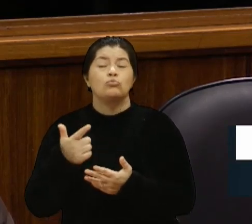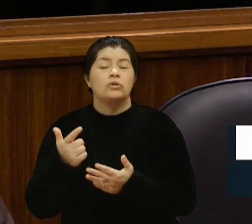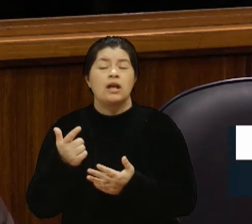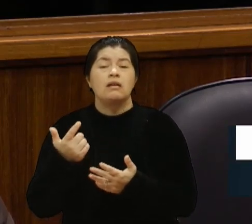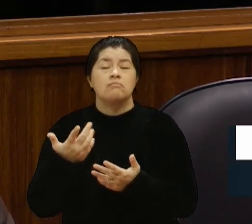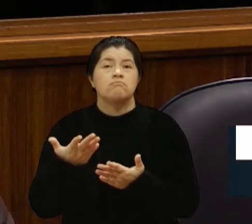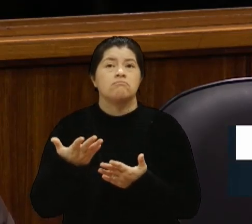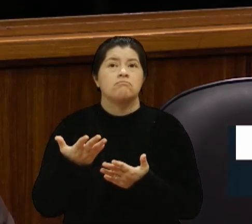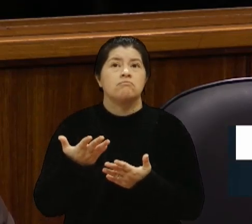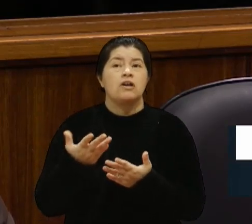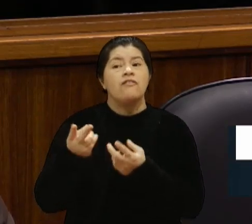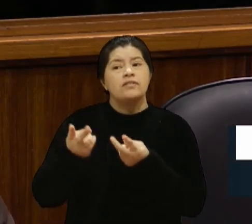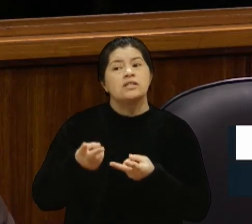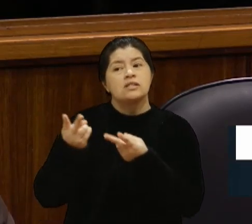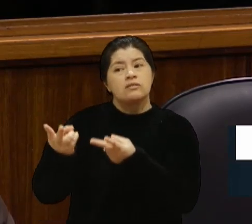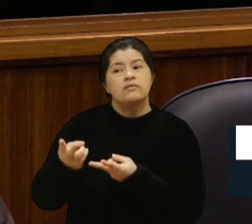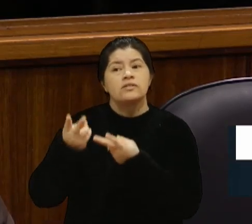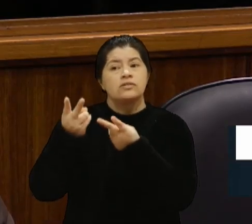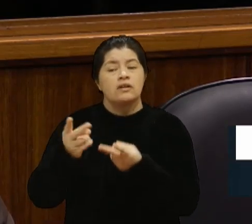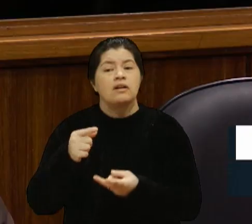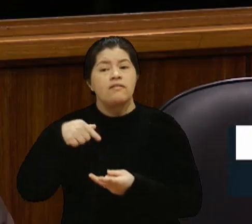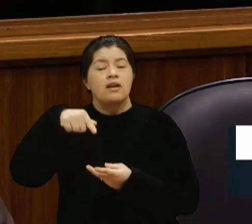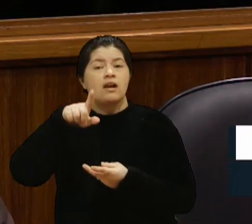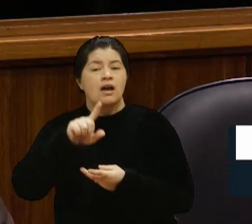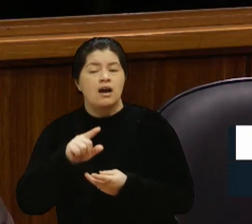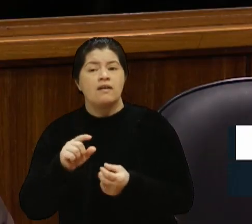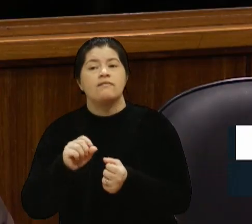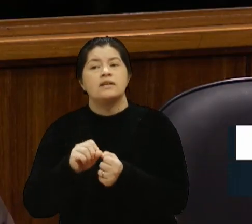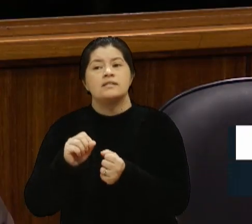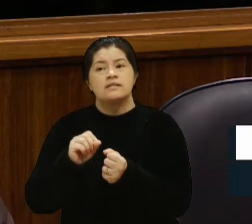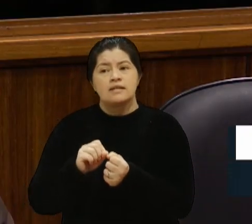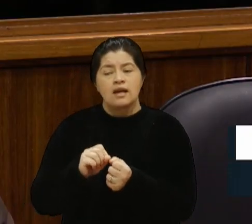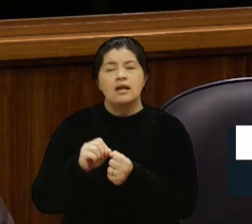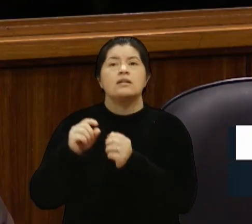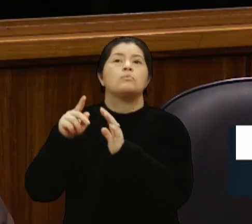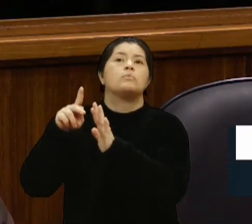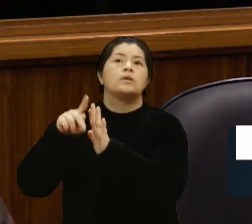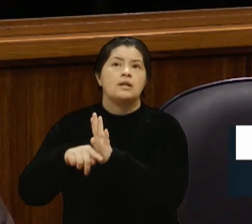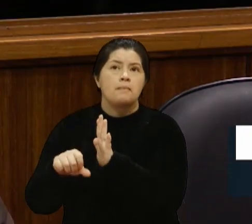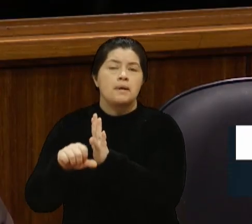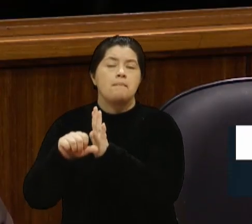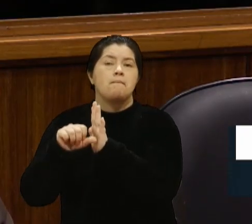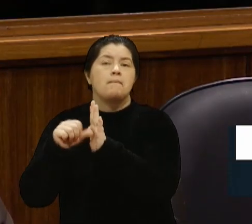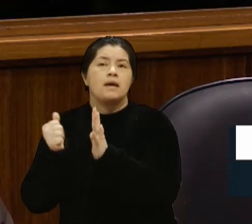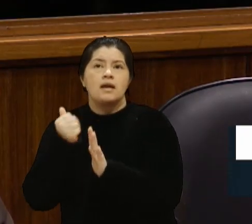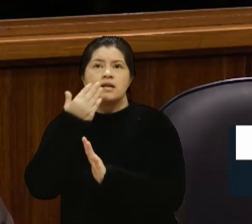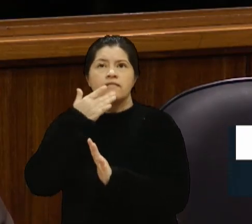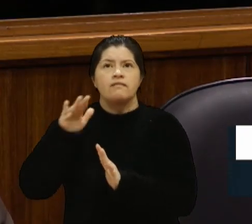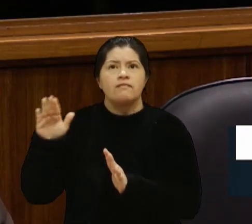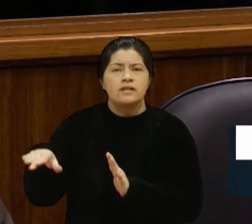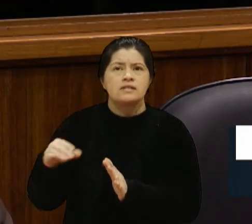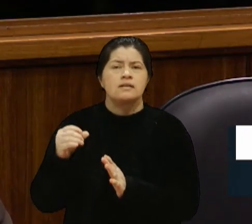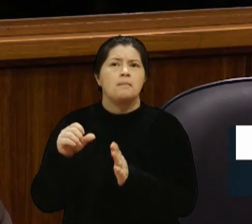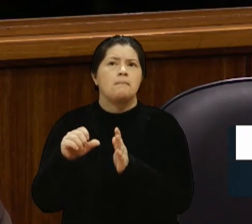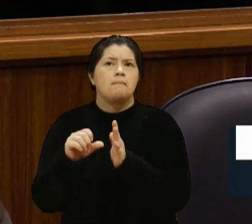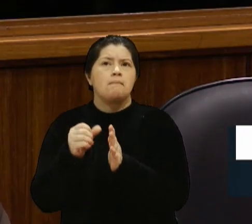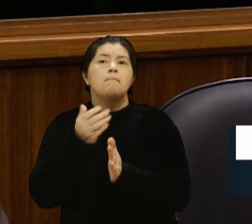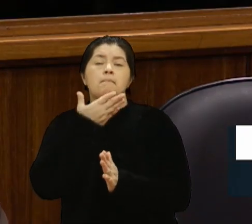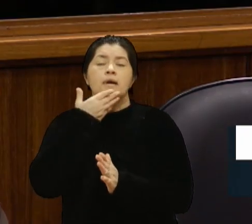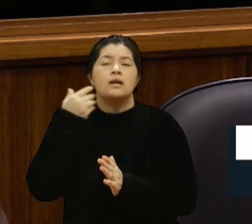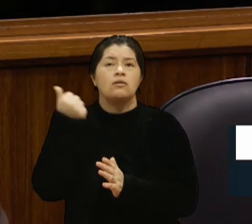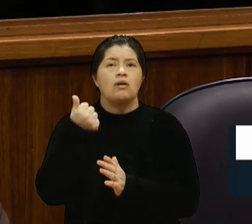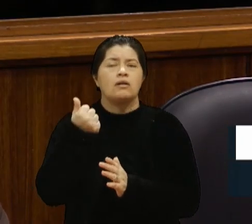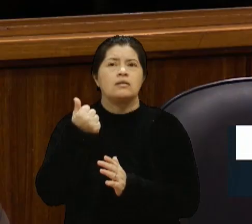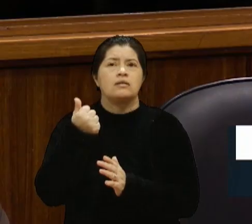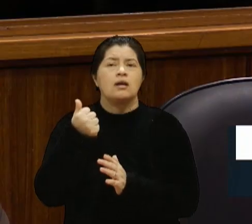termos pessoas visitadoras para realizar as visitas do programa do Primeira Infância Melhor, que é um programa importante para a nossa